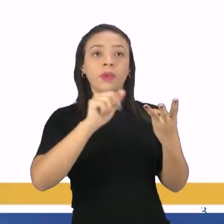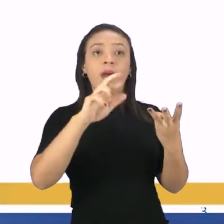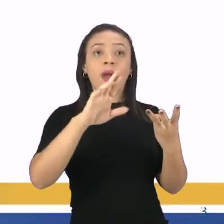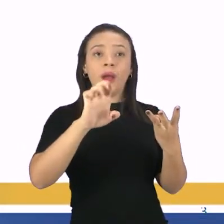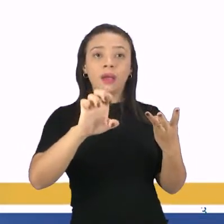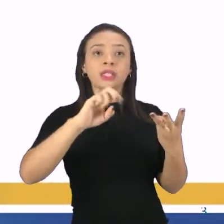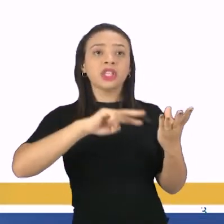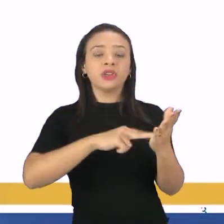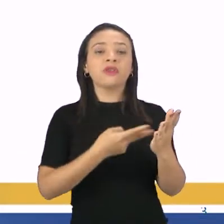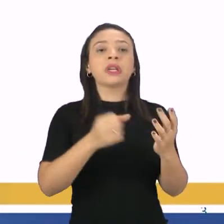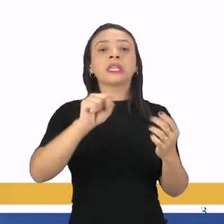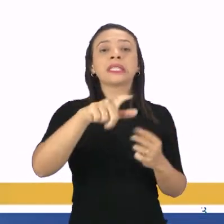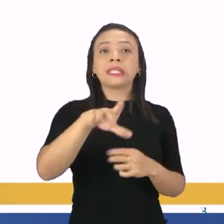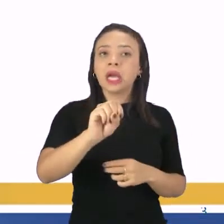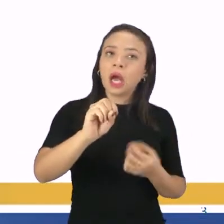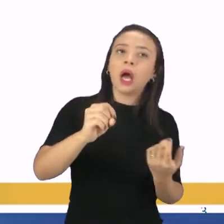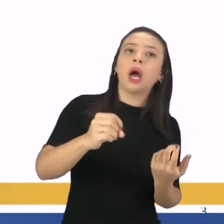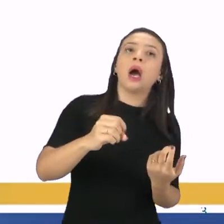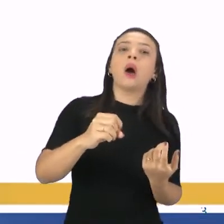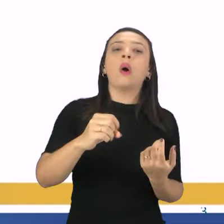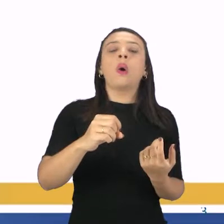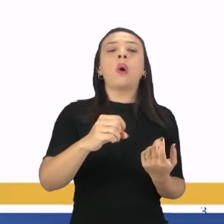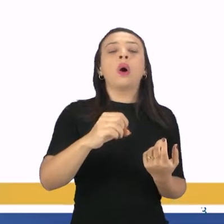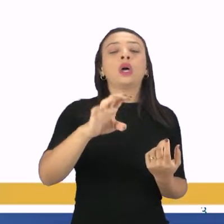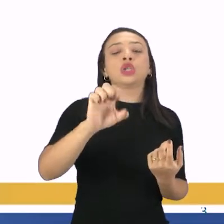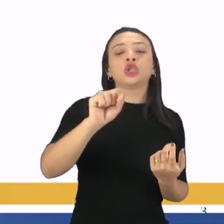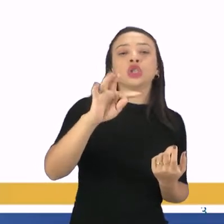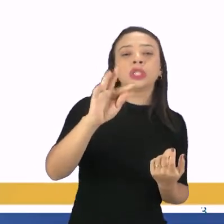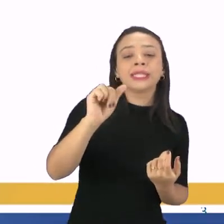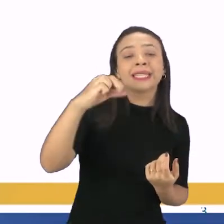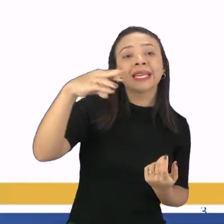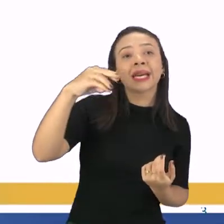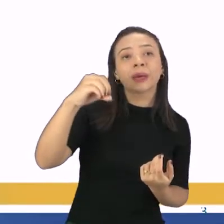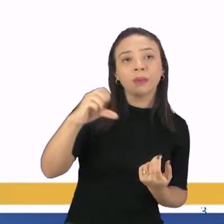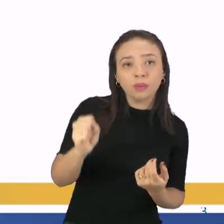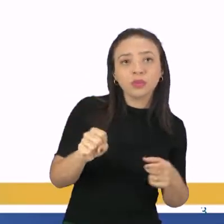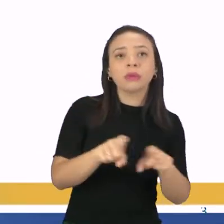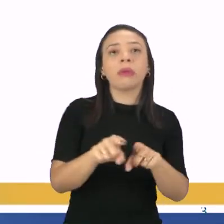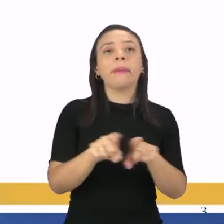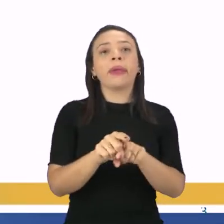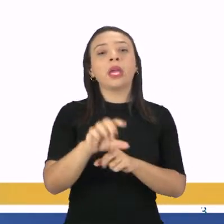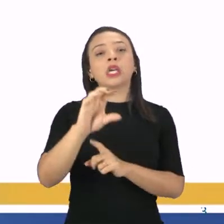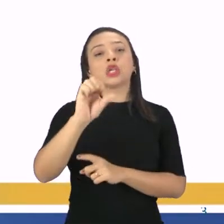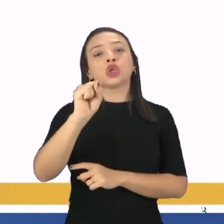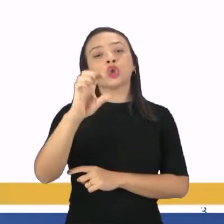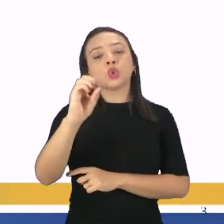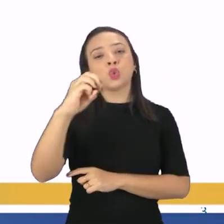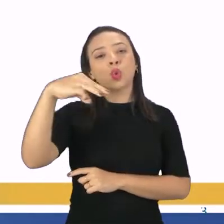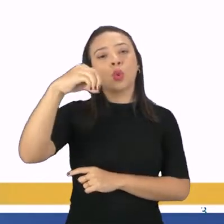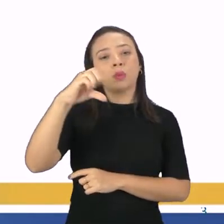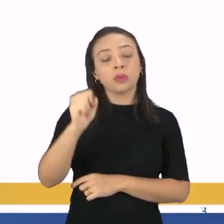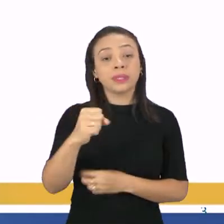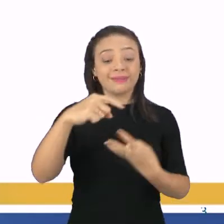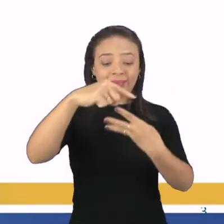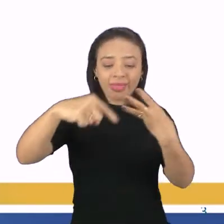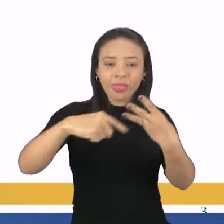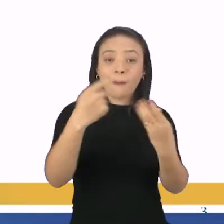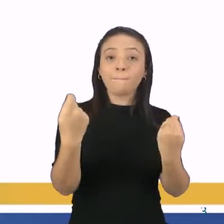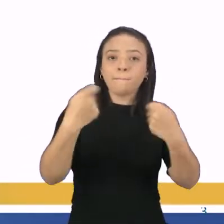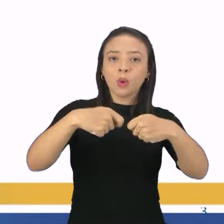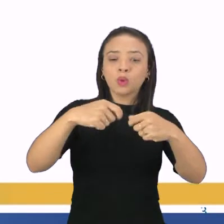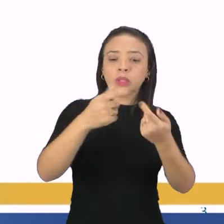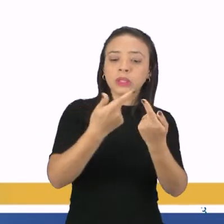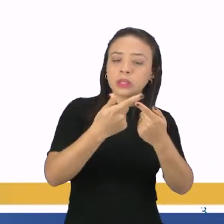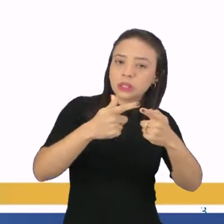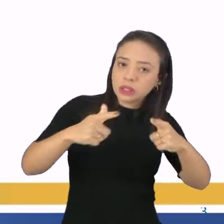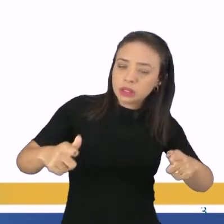são, estão ou somos ou estamos, certo? Então, essas são as três possíveis conjugações do verbo to be. Teacher,